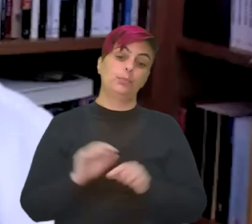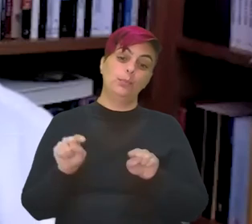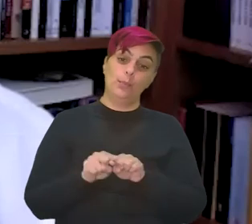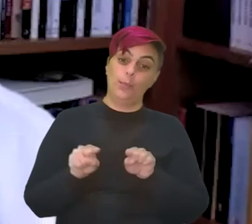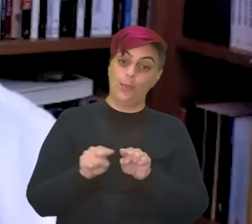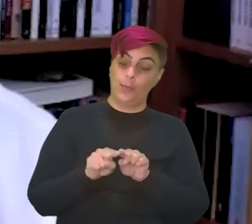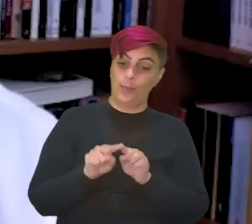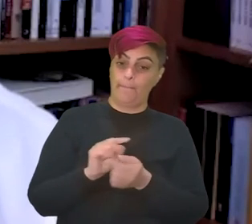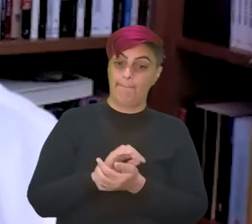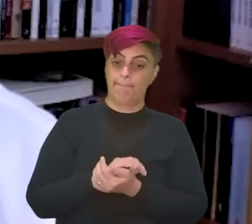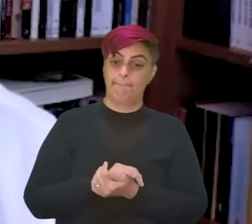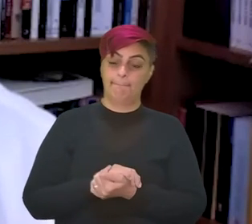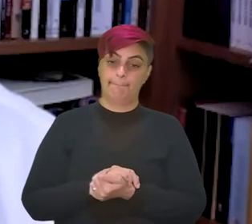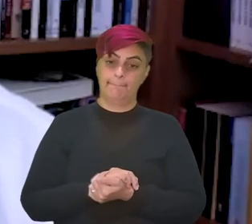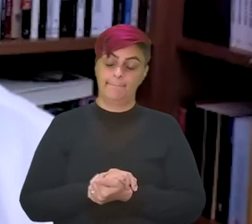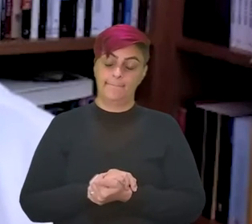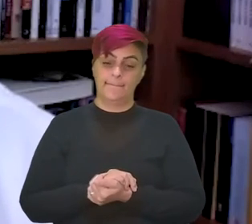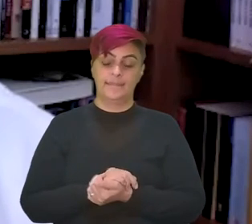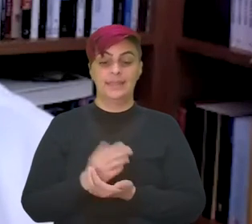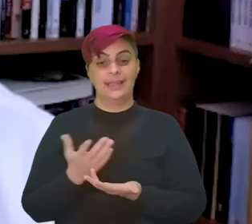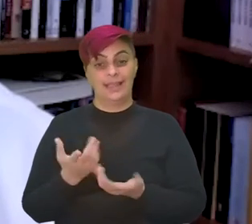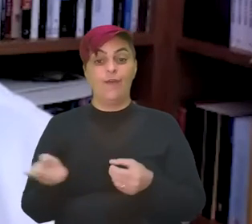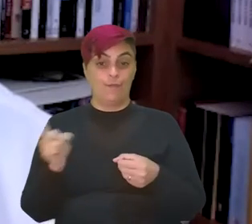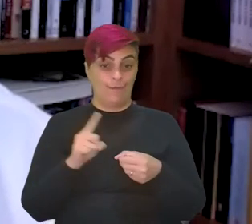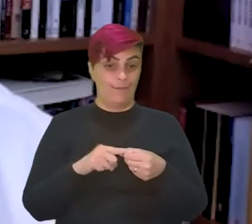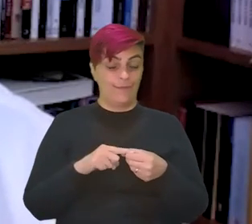há também, enfim,